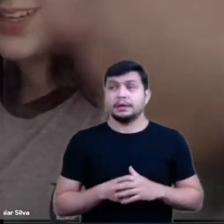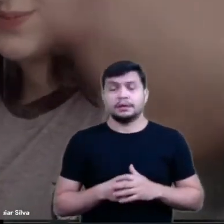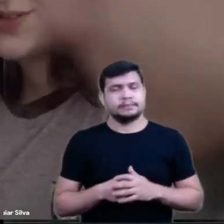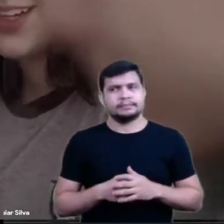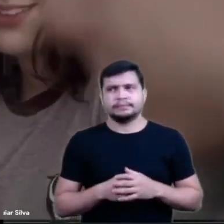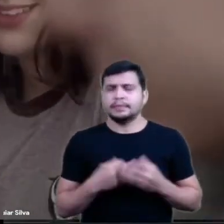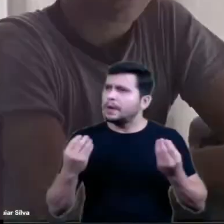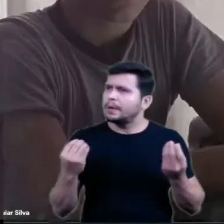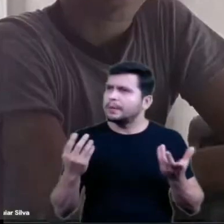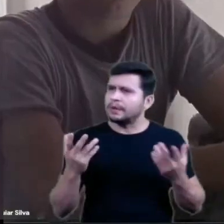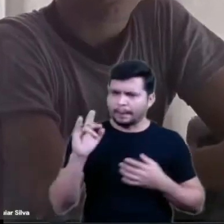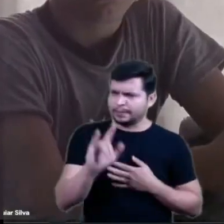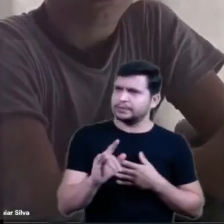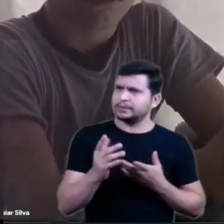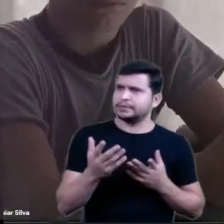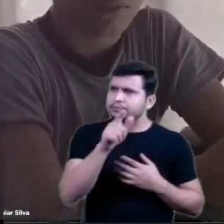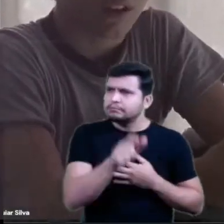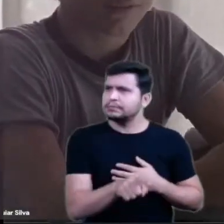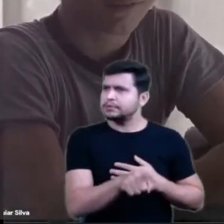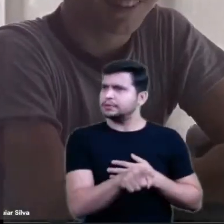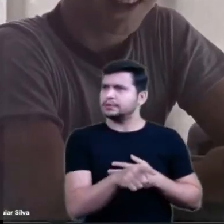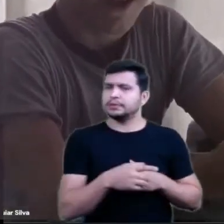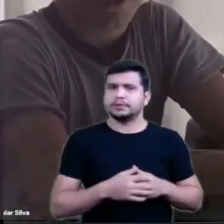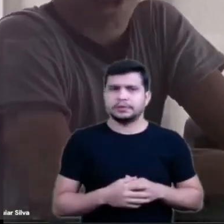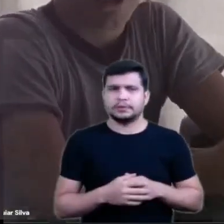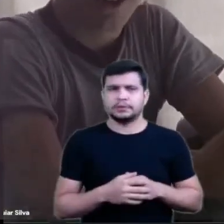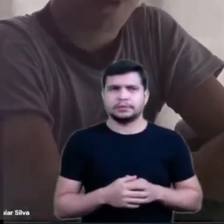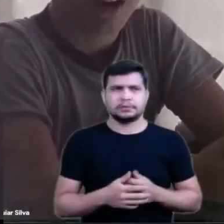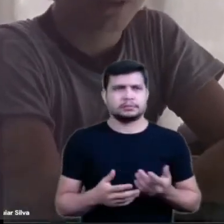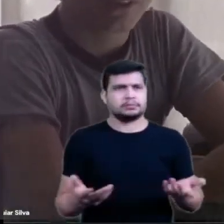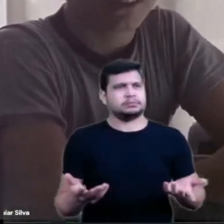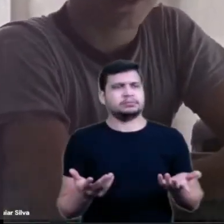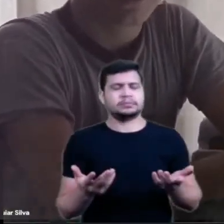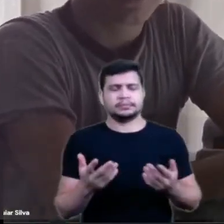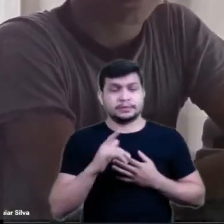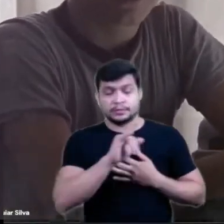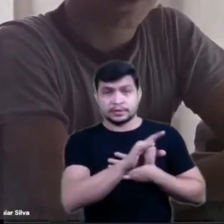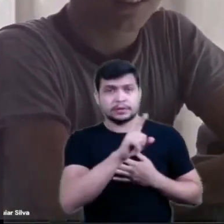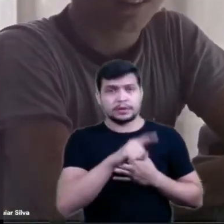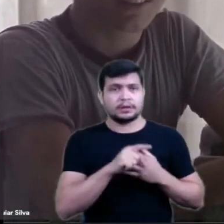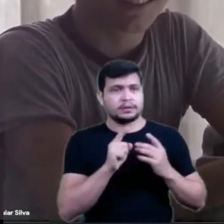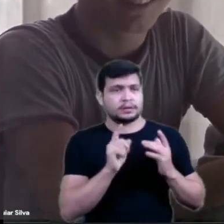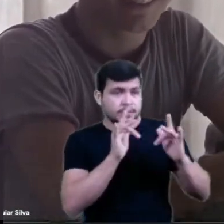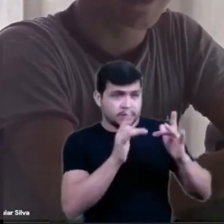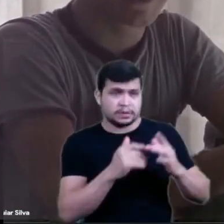Como assim apaixonado? Ah, apaixonado de namorado. Namorado